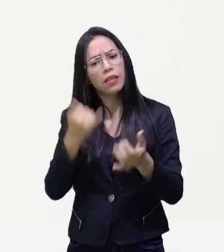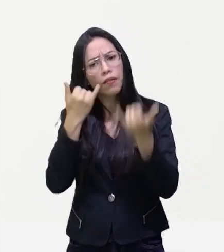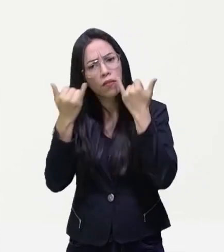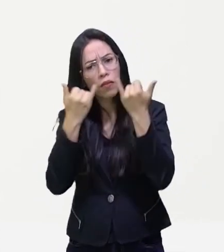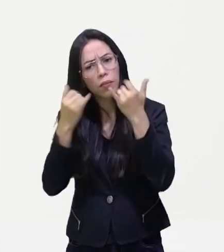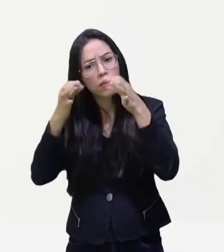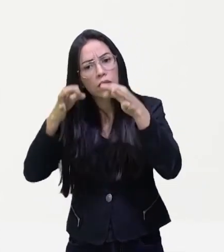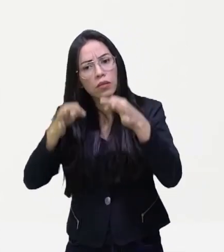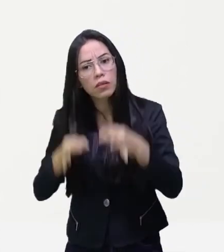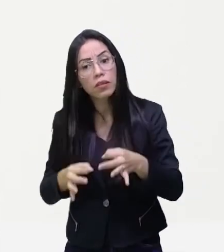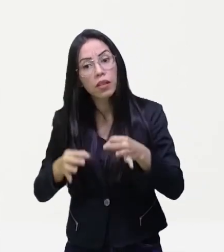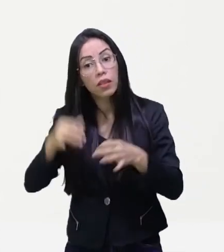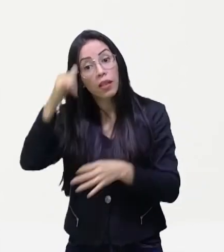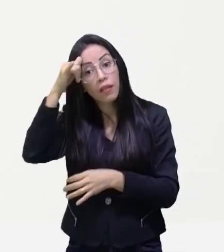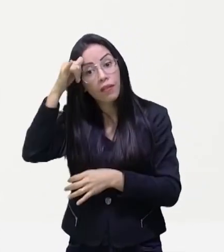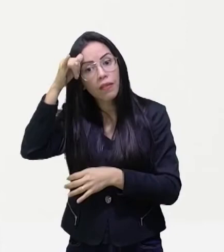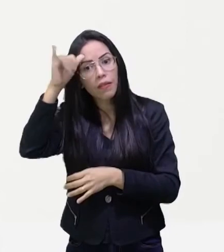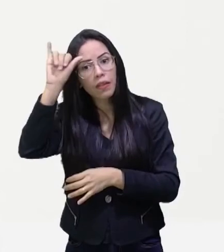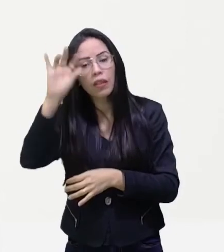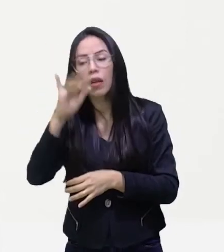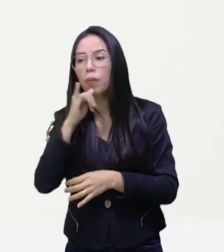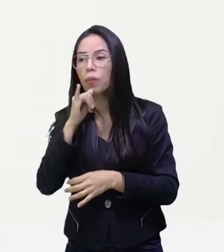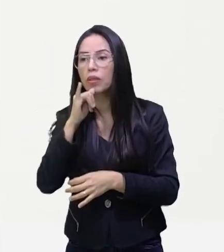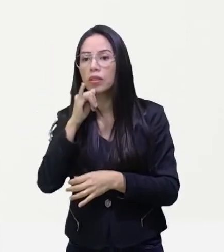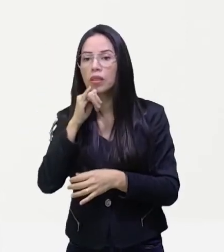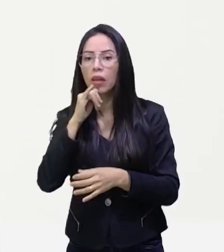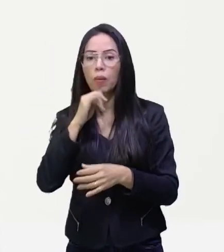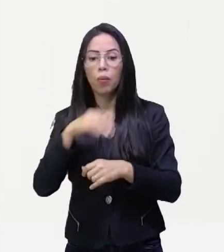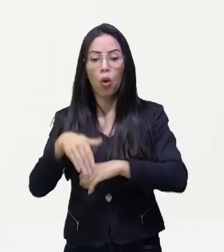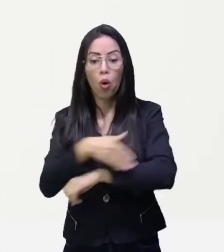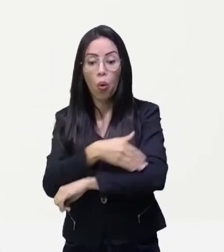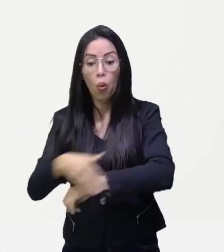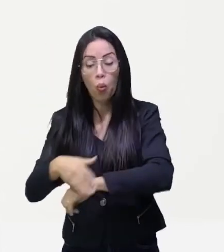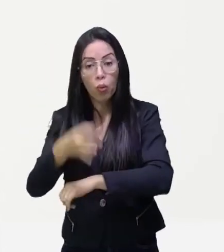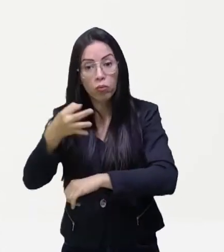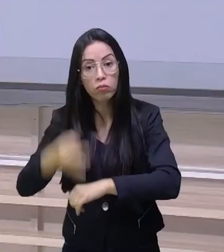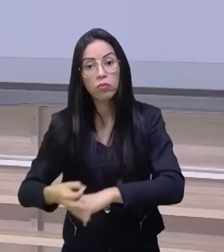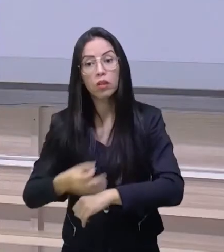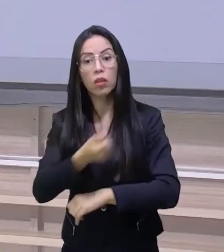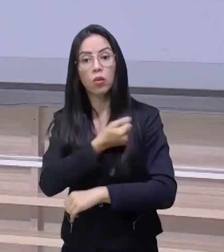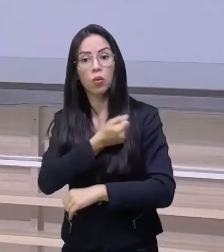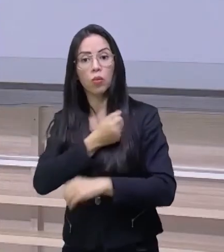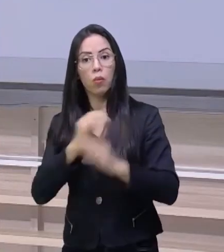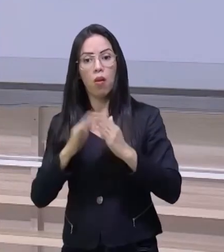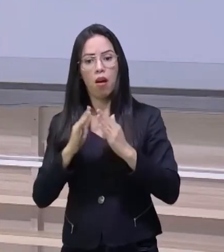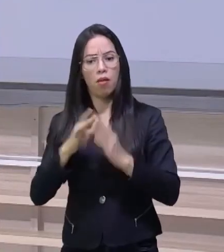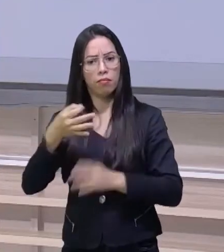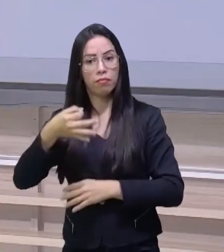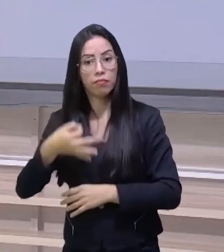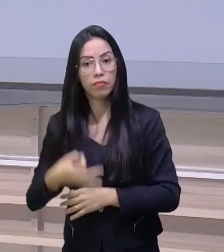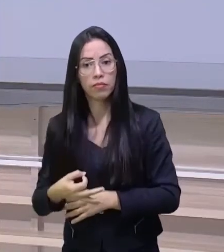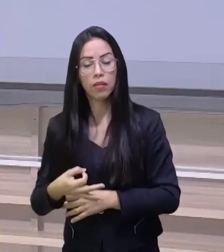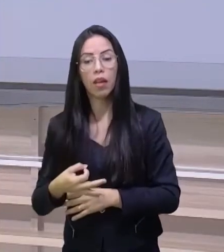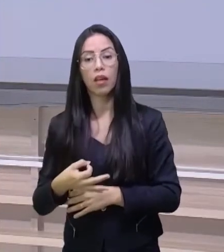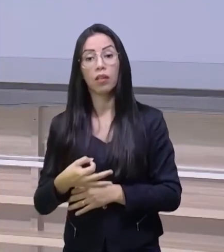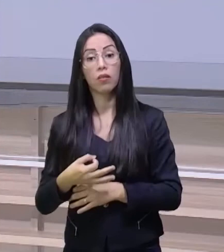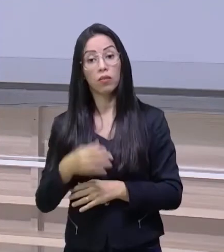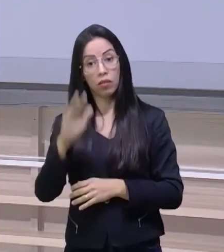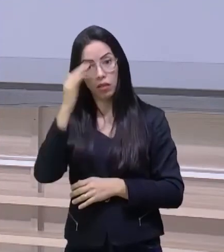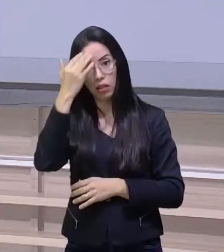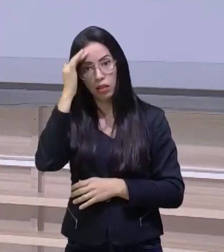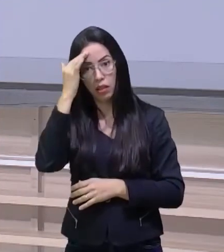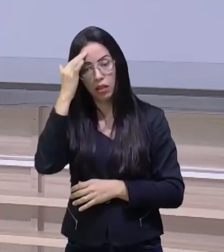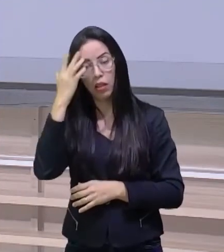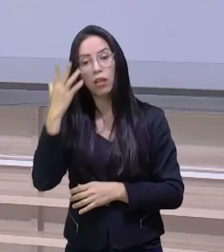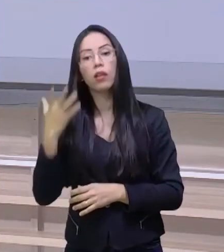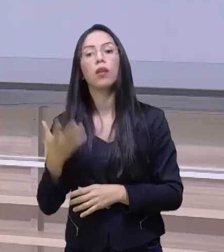no correio, ninguém lá que vai entregar a sua carta, vai poder abrir. Vai abrir para ver o que está escrito. Não, ela é confidencial. Só vai ler a